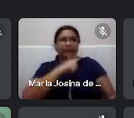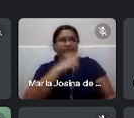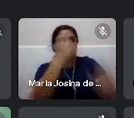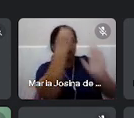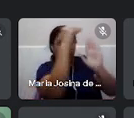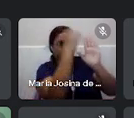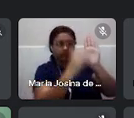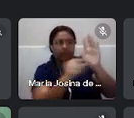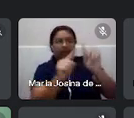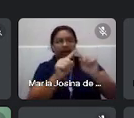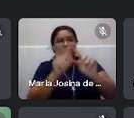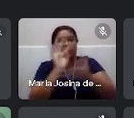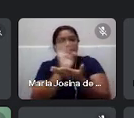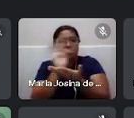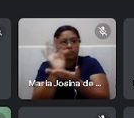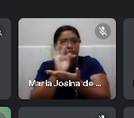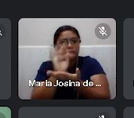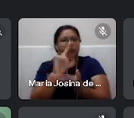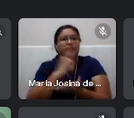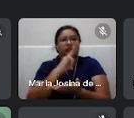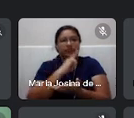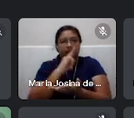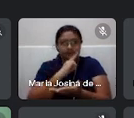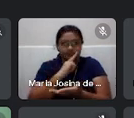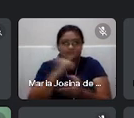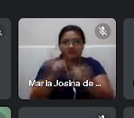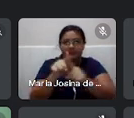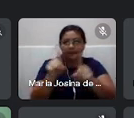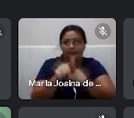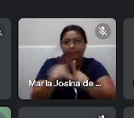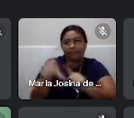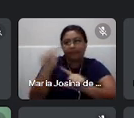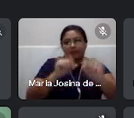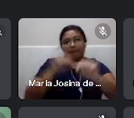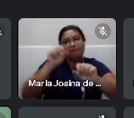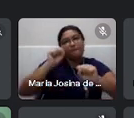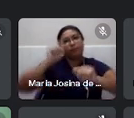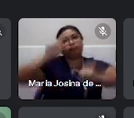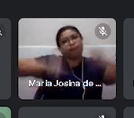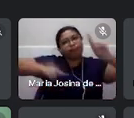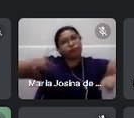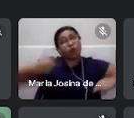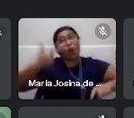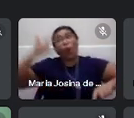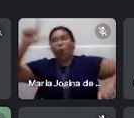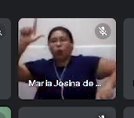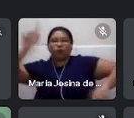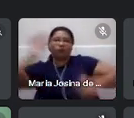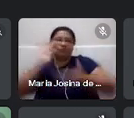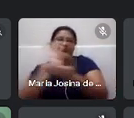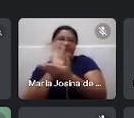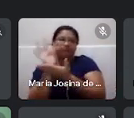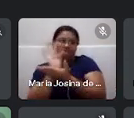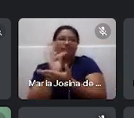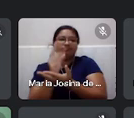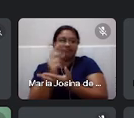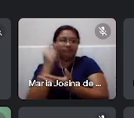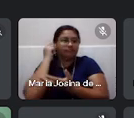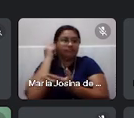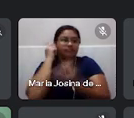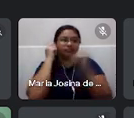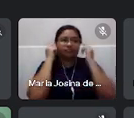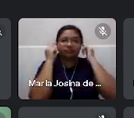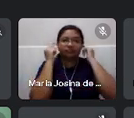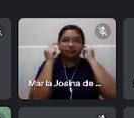ele pode ter um critério que pode oscilar bastante de uma outra pessoa. A questão aqui